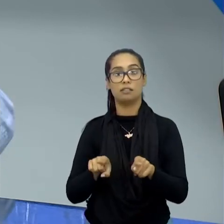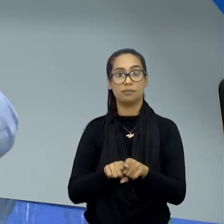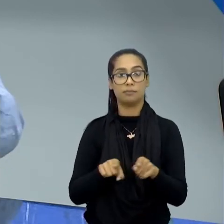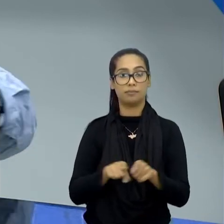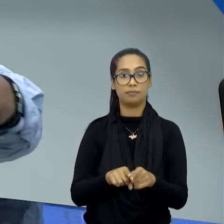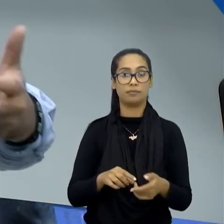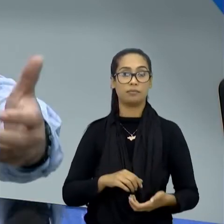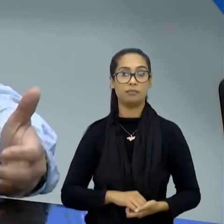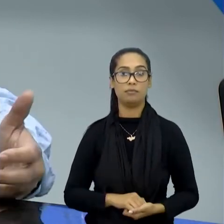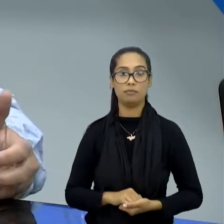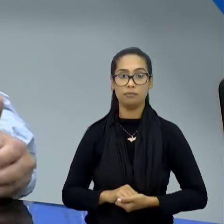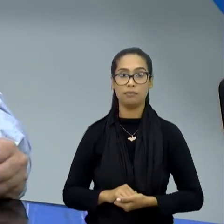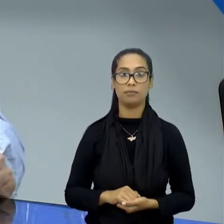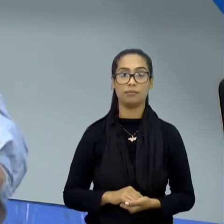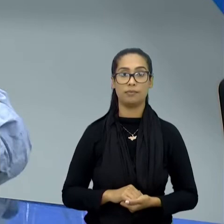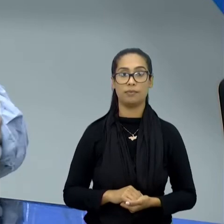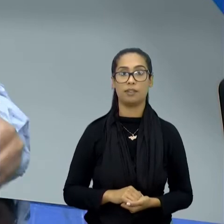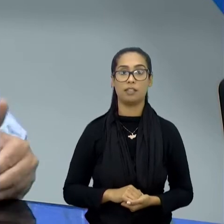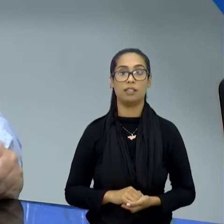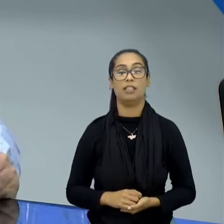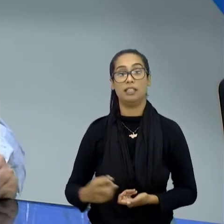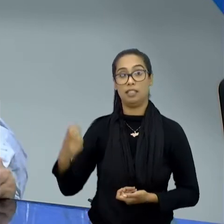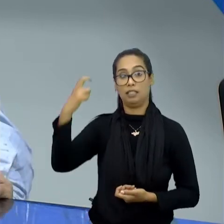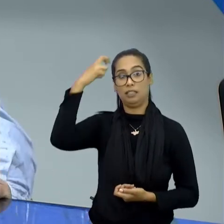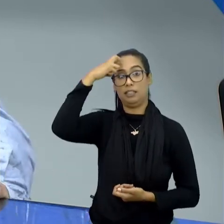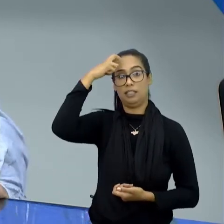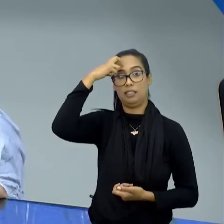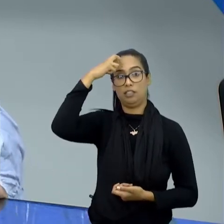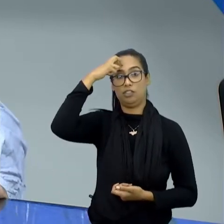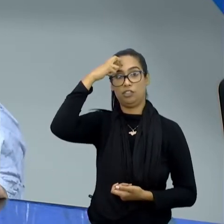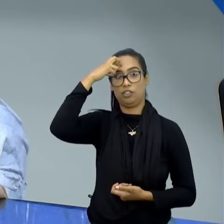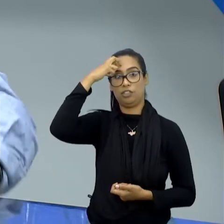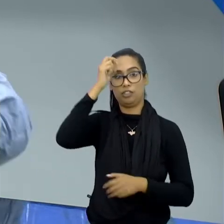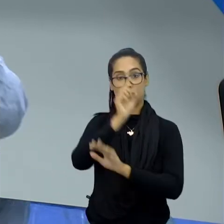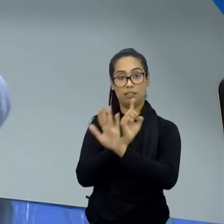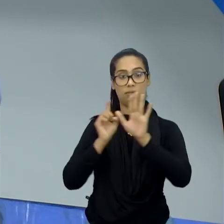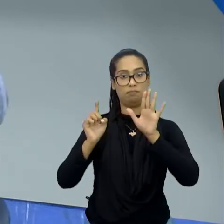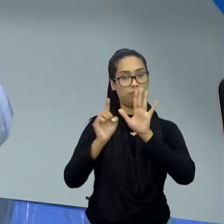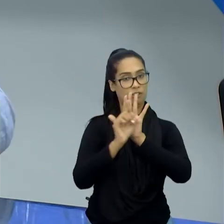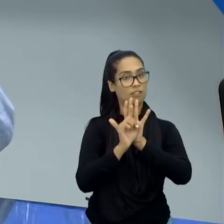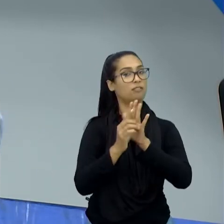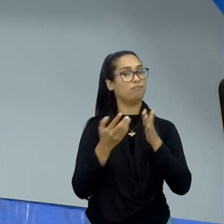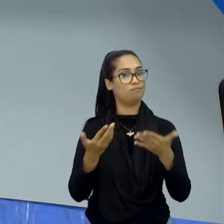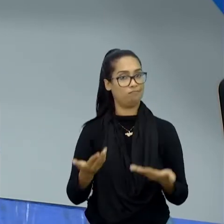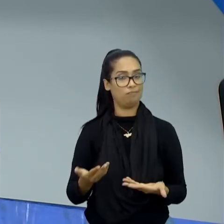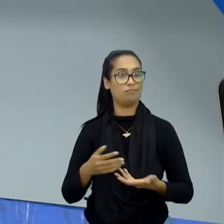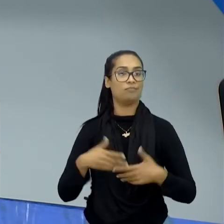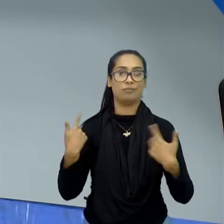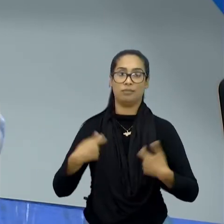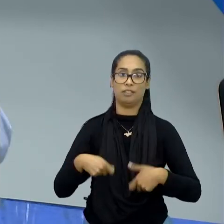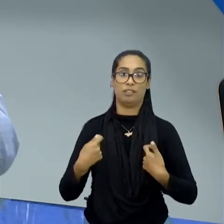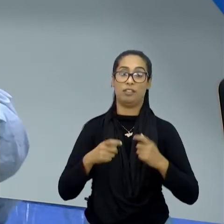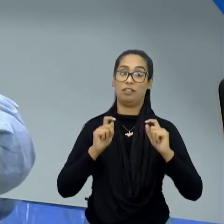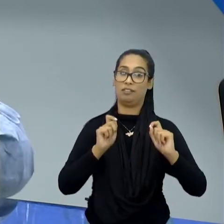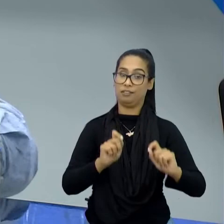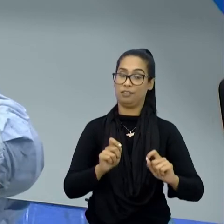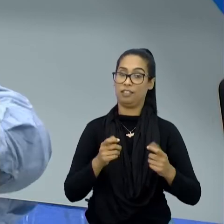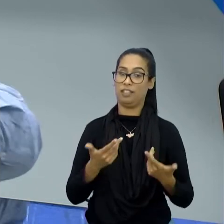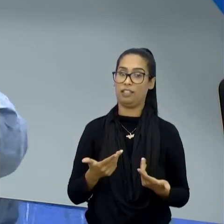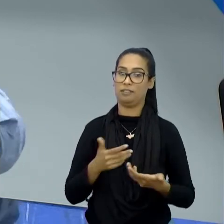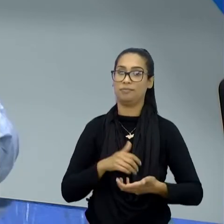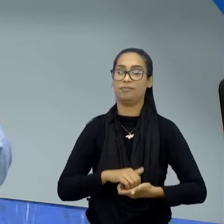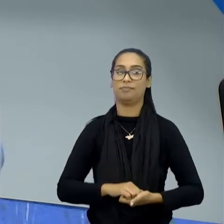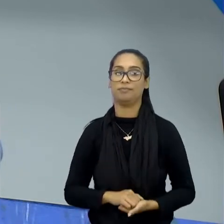uma espécie de frescor intelectual e procedimental, ela teria que logo em seguida ter que